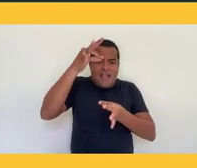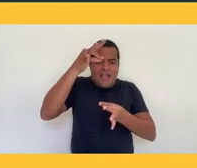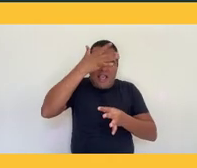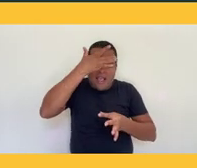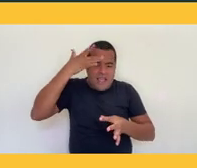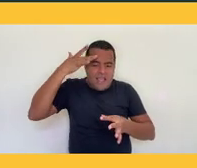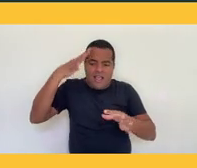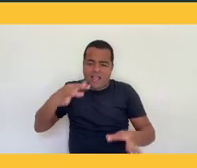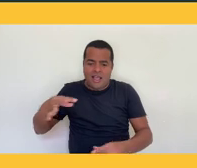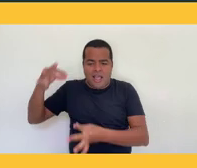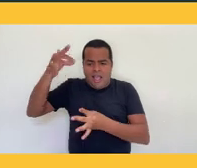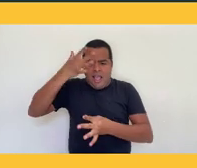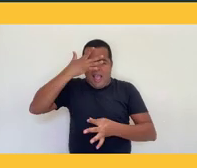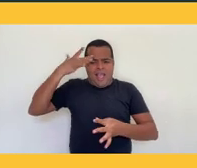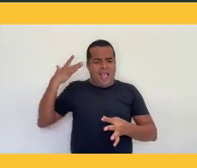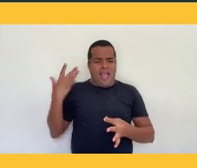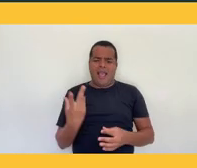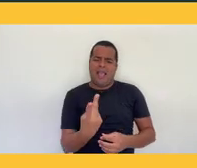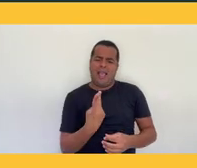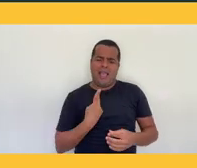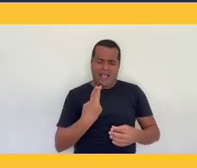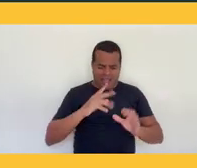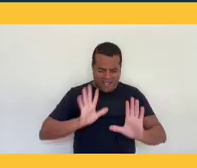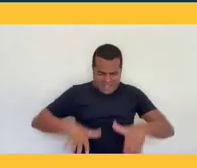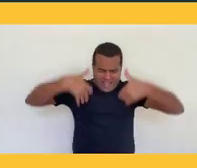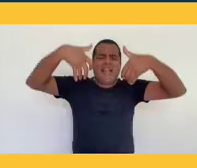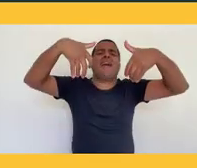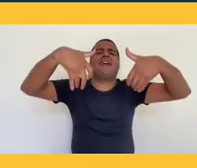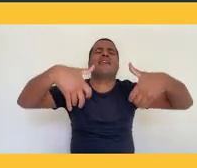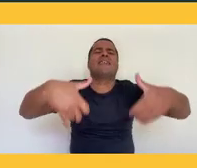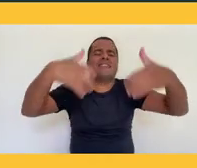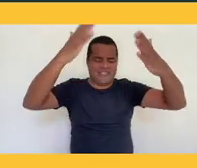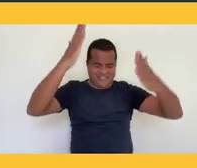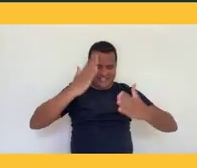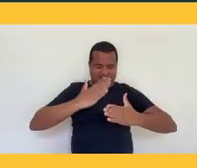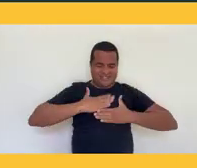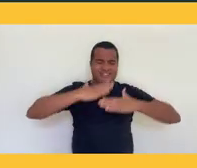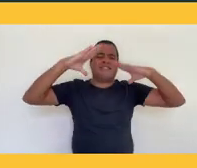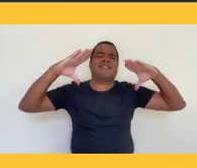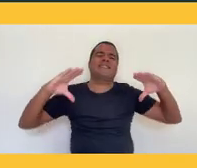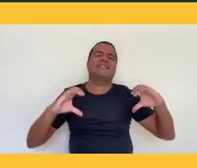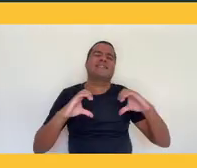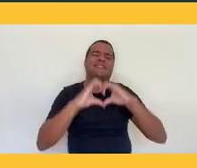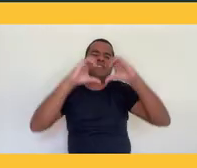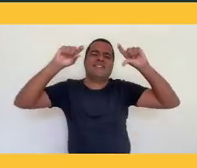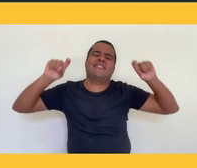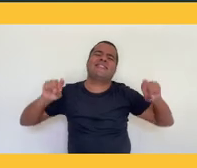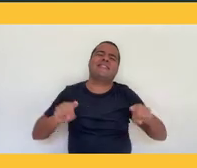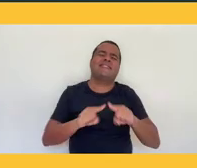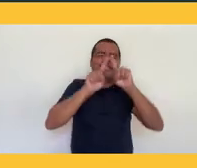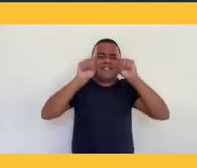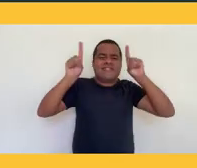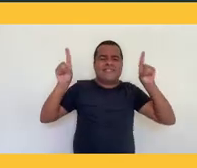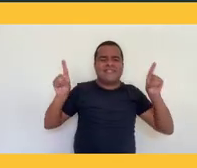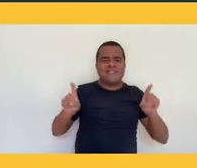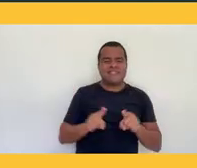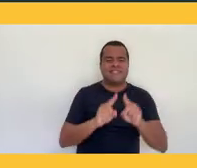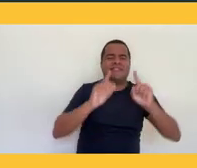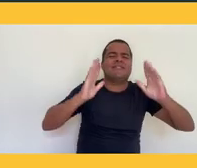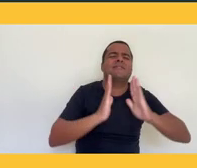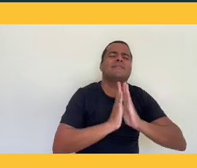Cabe nós dois. Cabe até o meu amor. Essa é a última